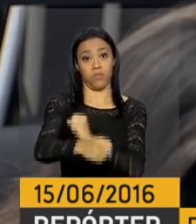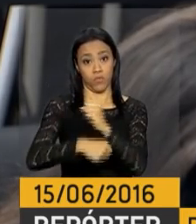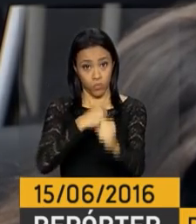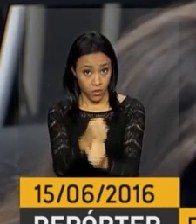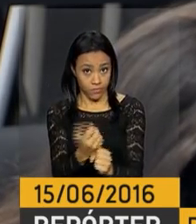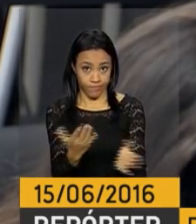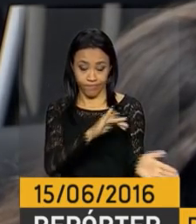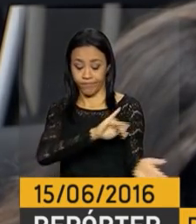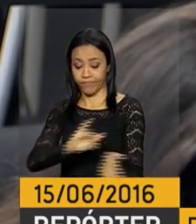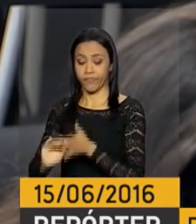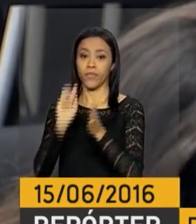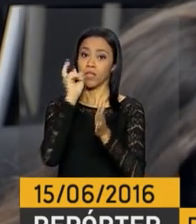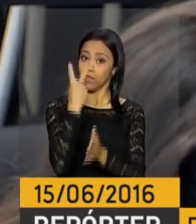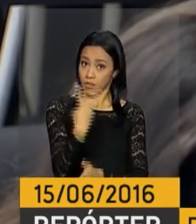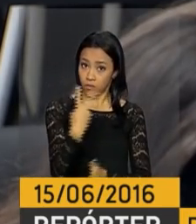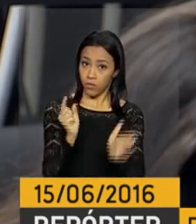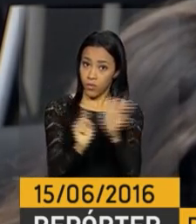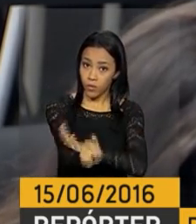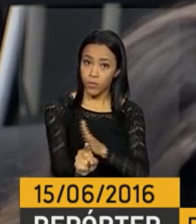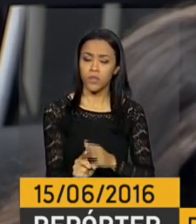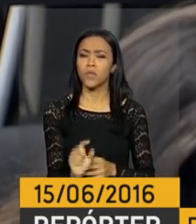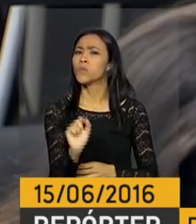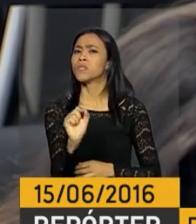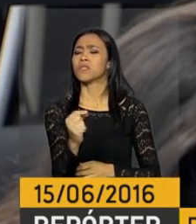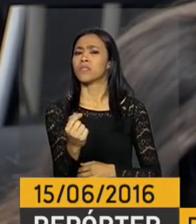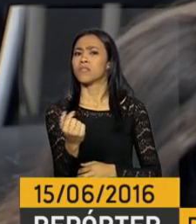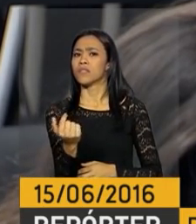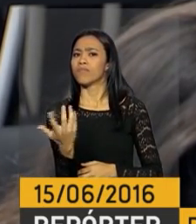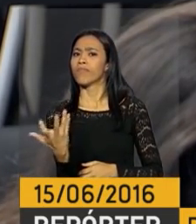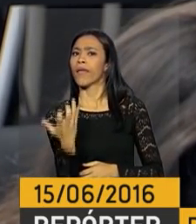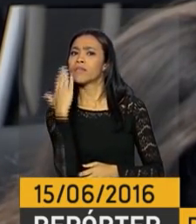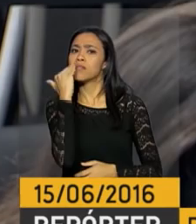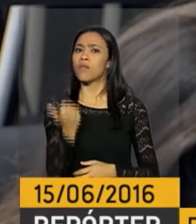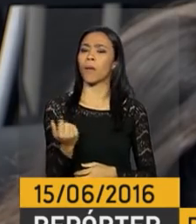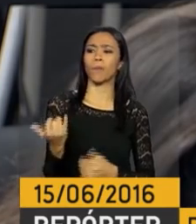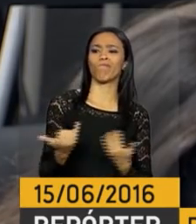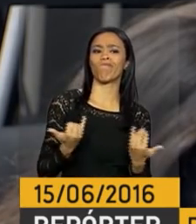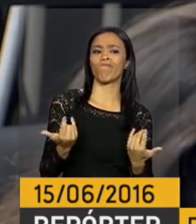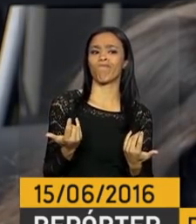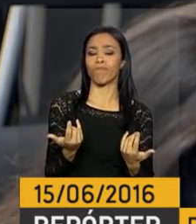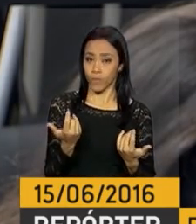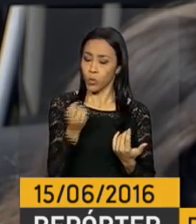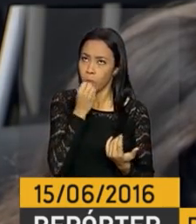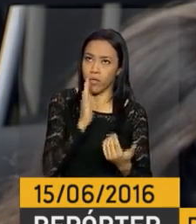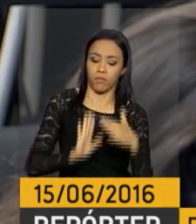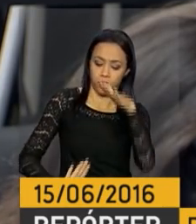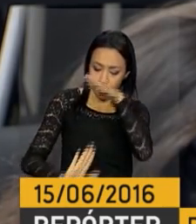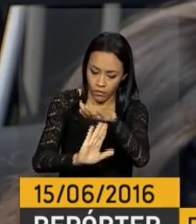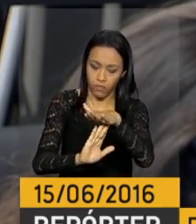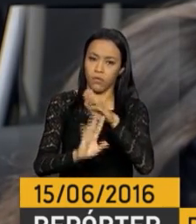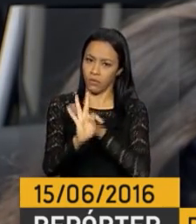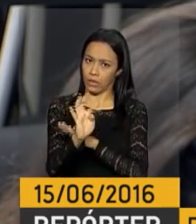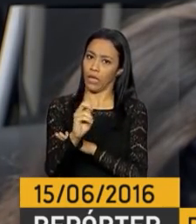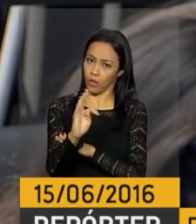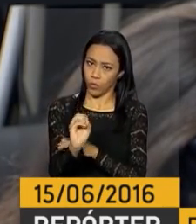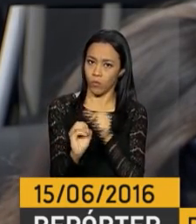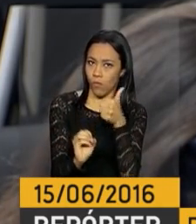segunda questão é o seguinte, o que se pergunta, ministro, é, OK, fica fixa-se um teto,